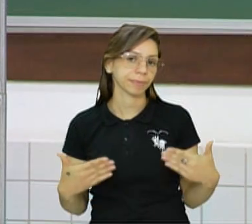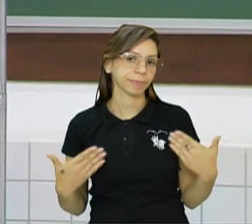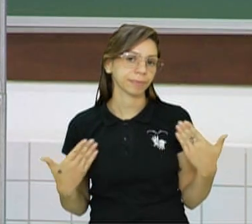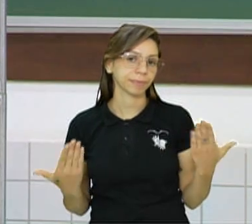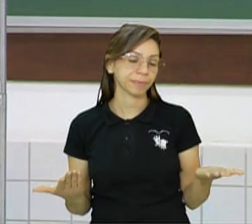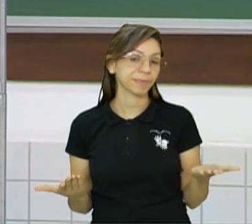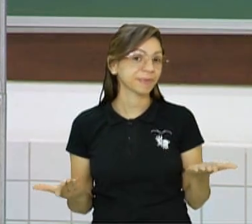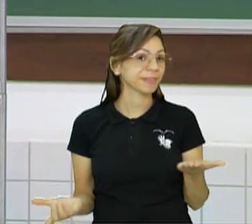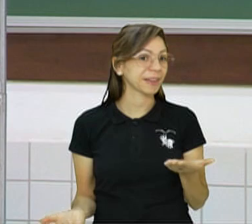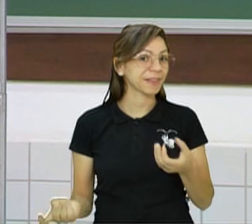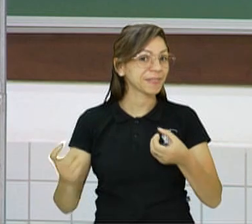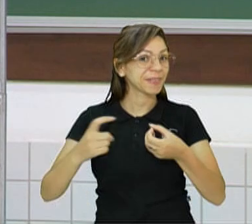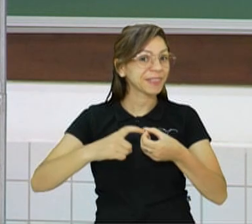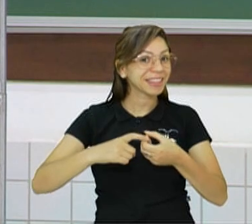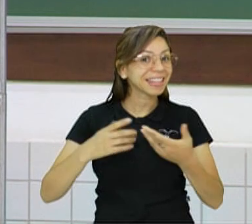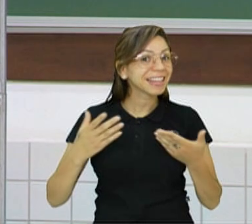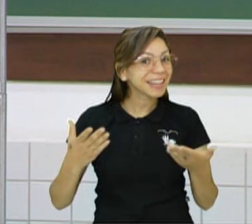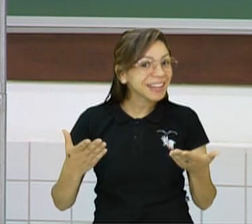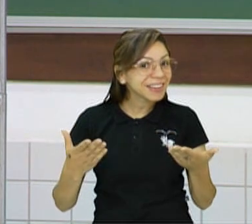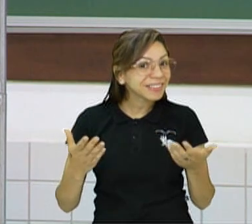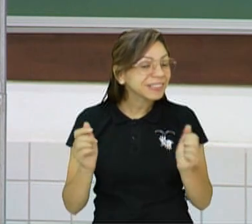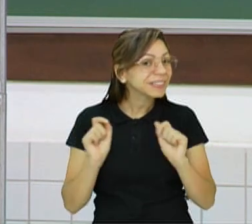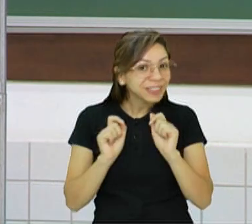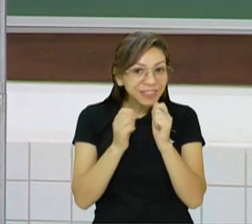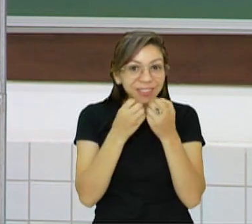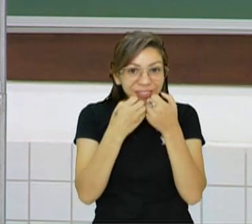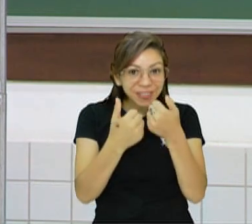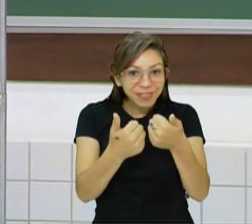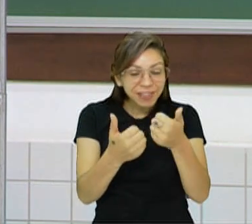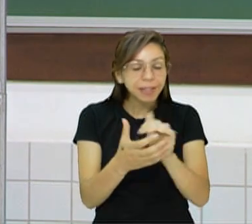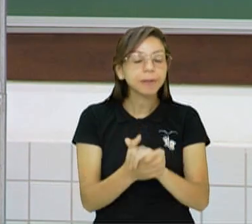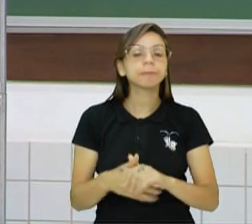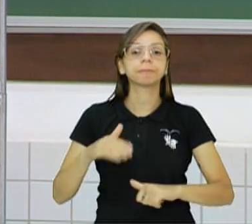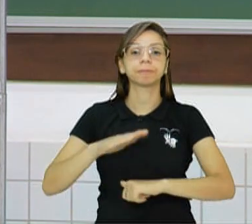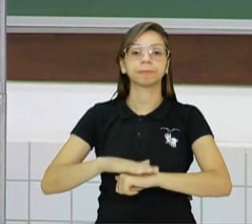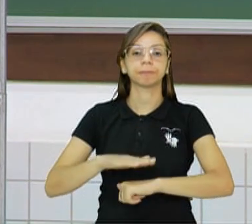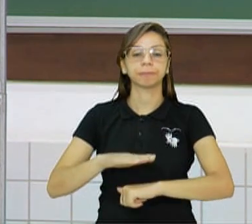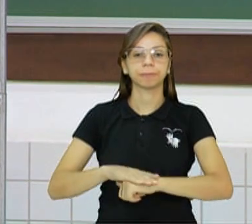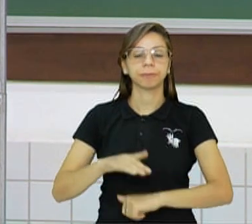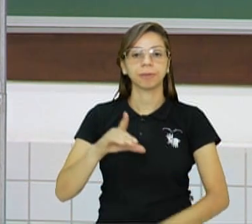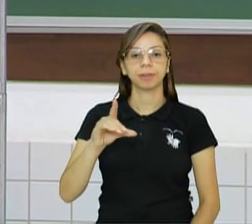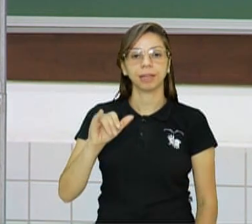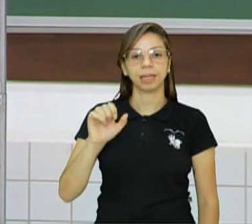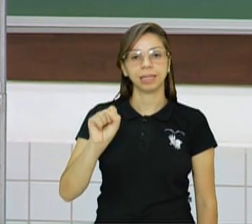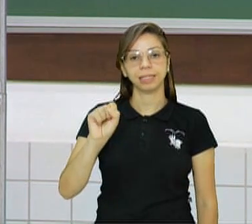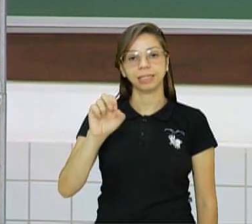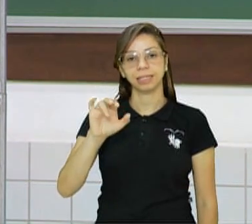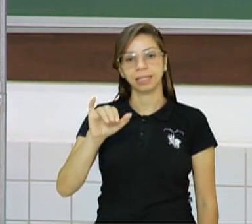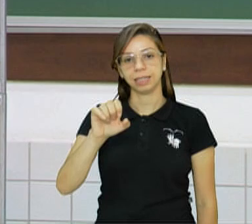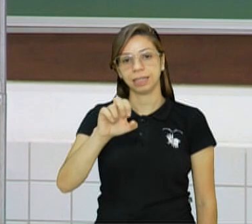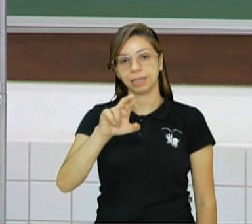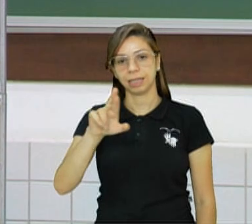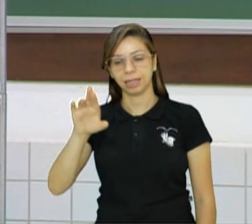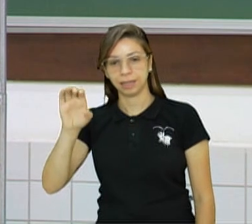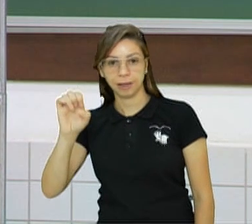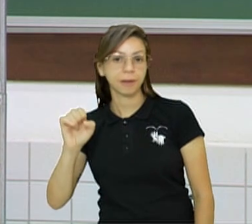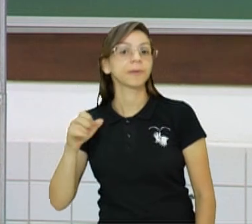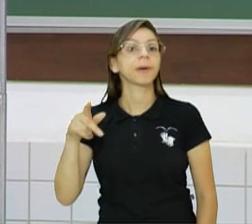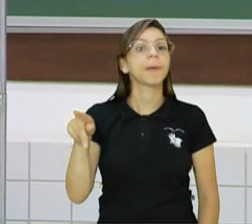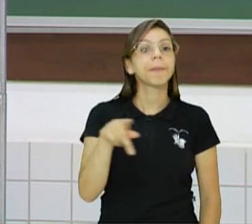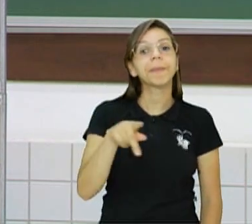Estamos de volta! Tudo bom, sexto ano? Sou a professora Desirê, professora de matemática, e vamos